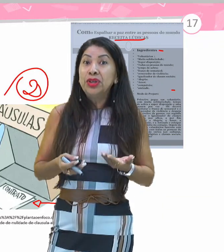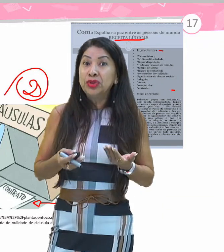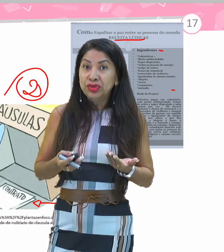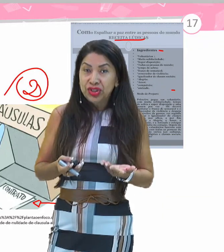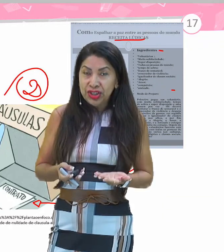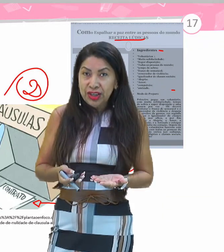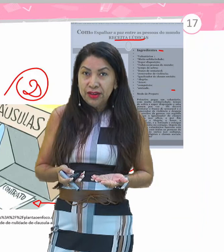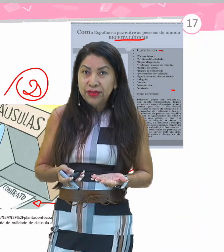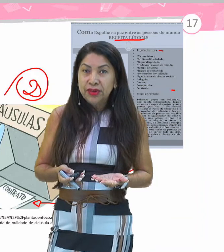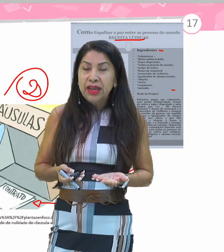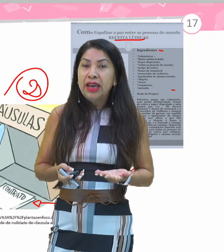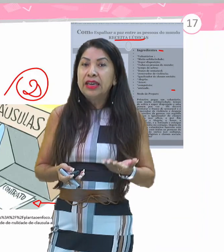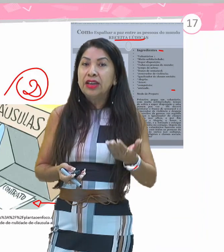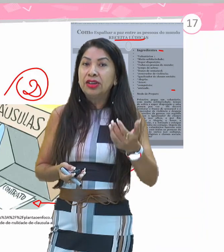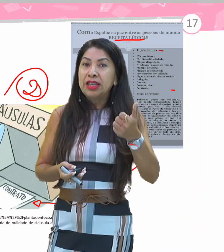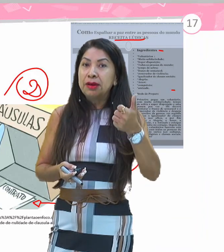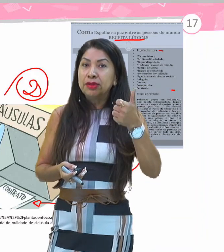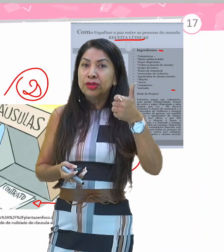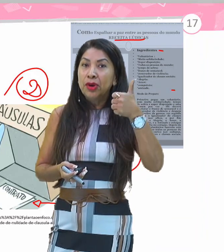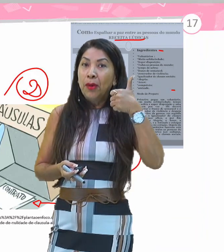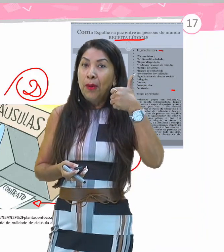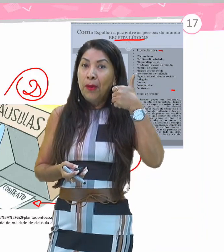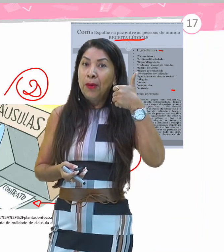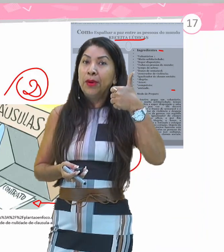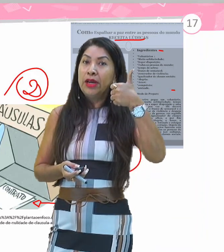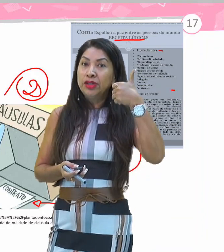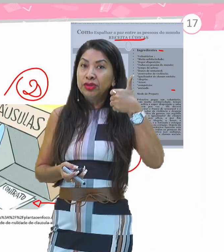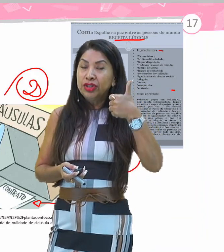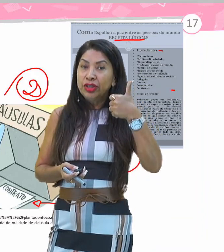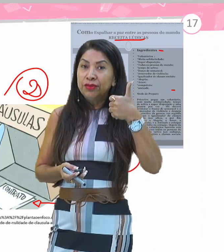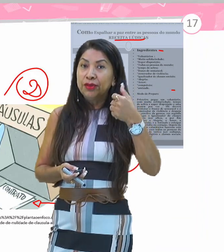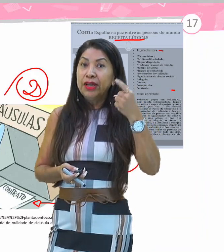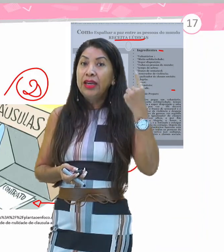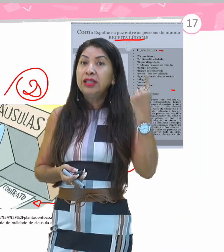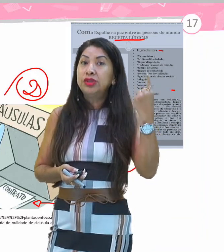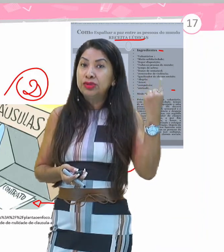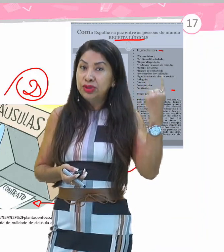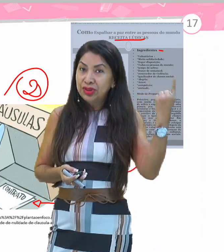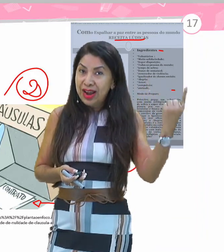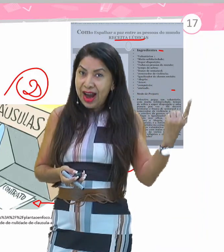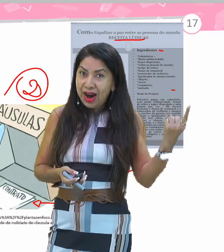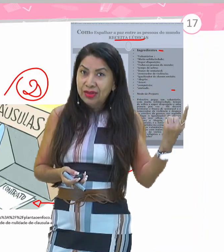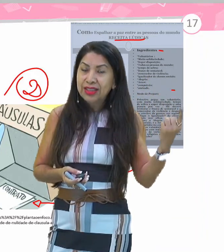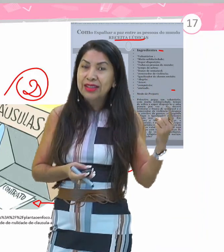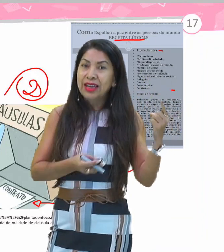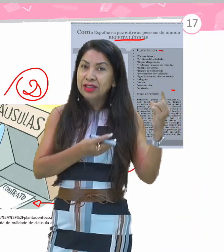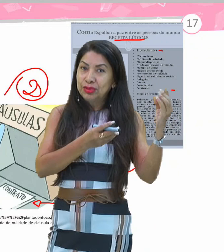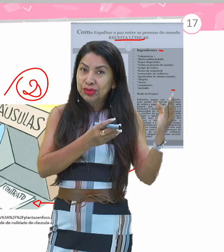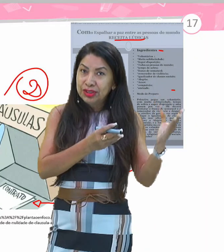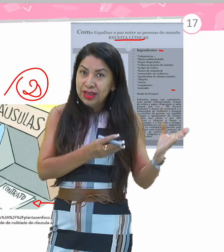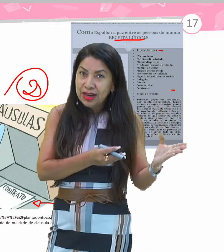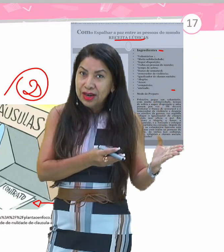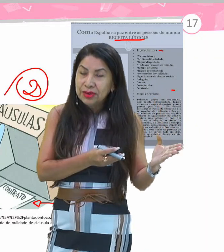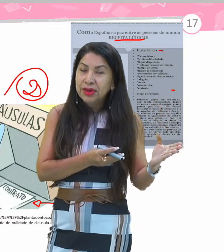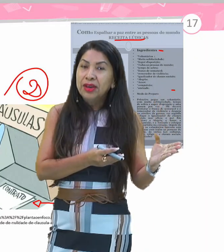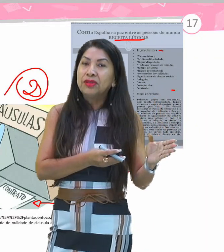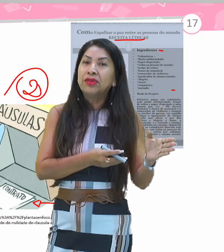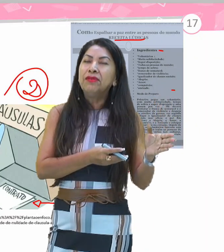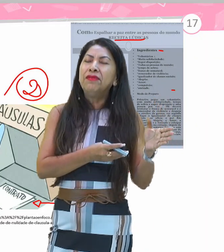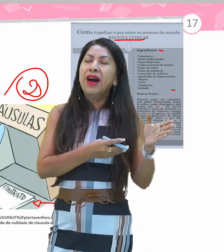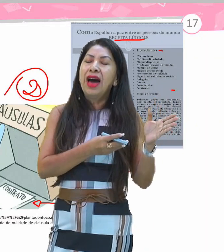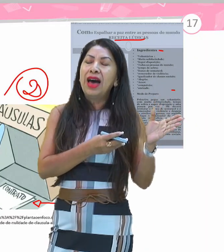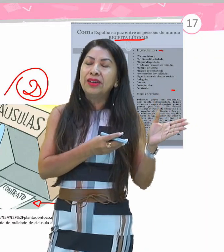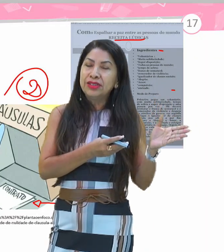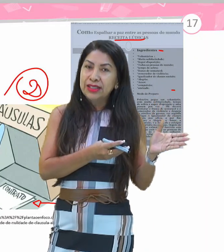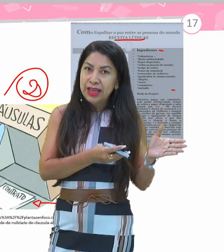O injuntivo, em que nós temos o injuntivo instrucional, que tem a instrução,